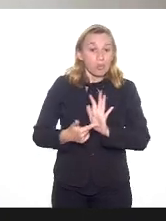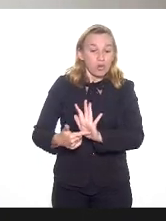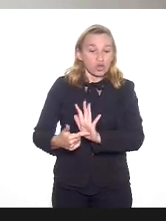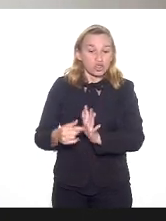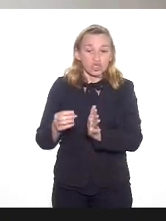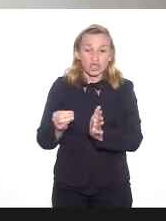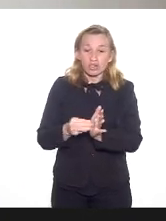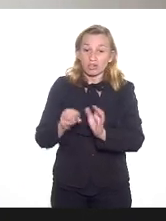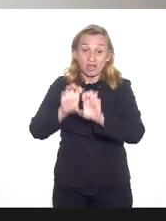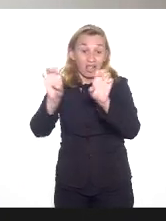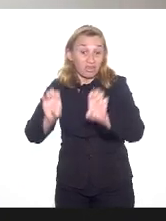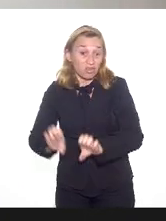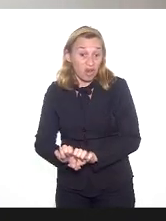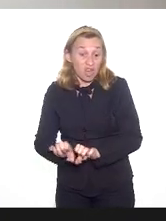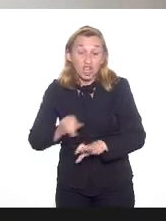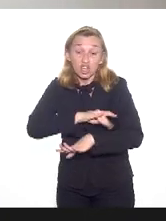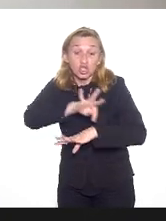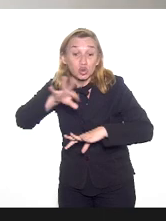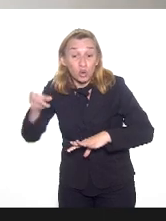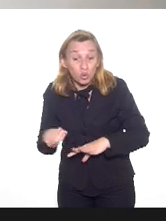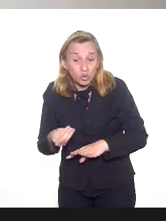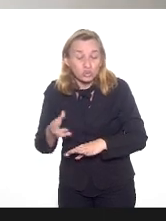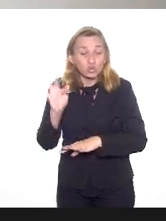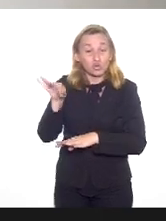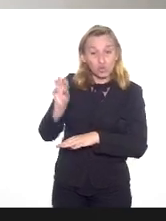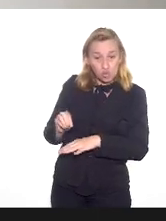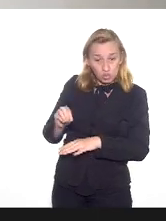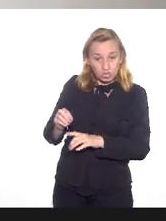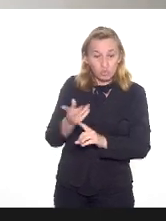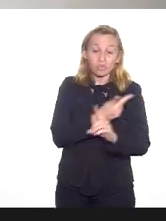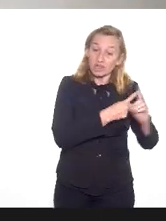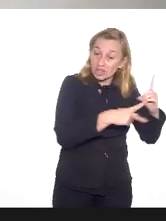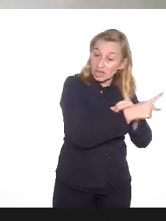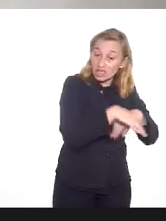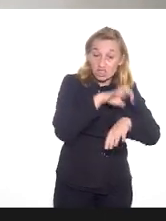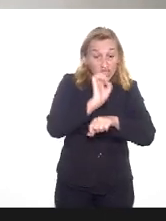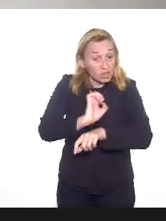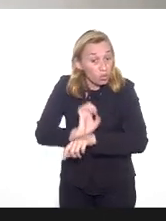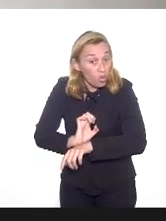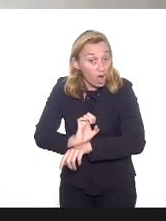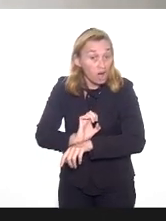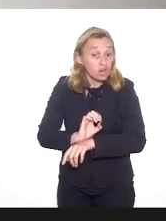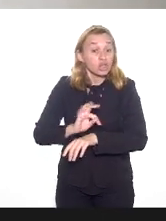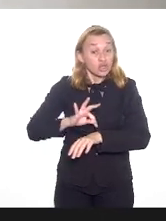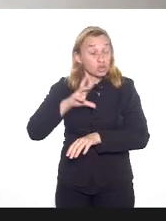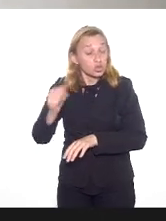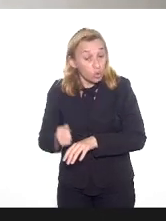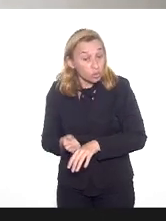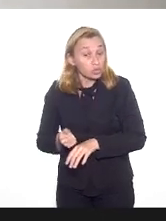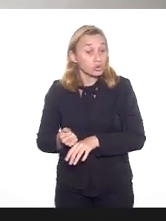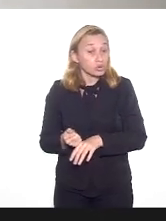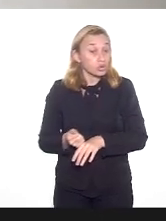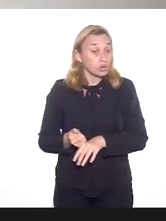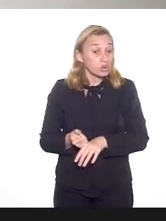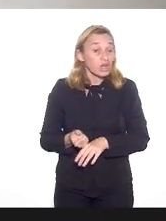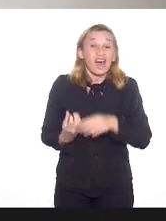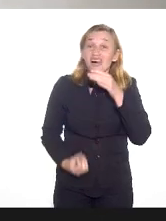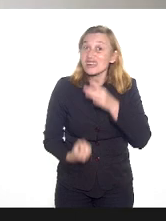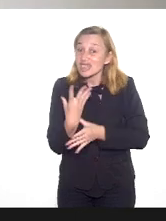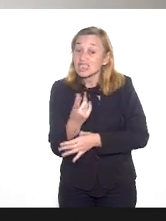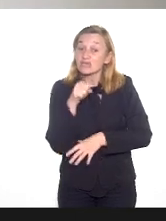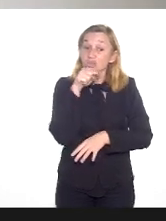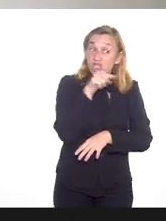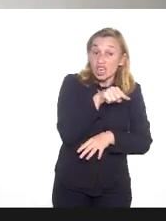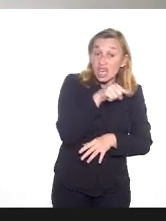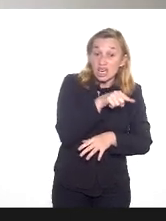estruturante em todos os fundos previdenciários estaduais, em todos os regimes próprios da Previdência, porque a criação desses